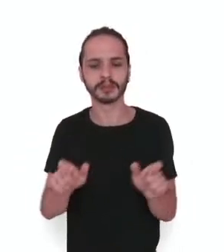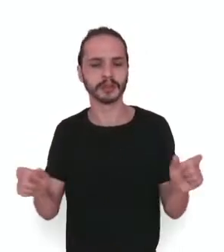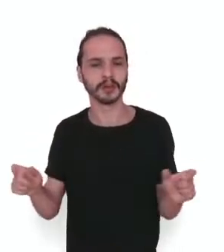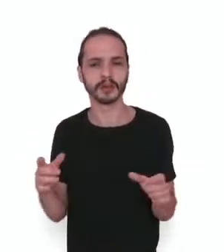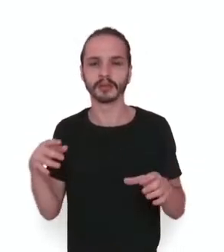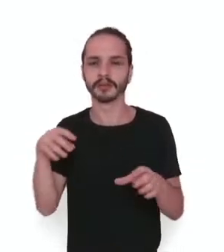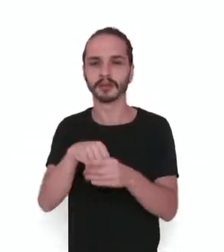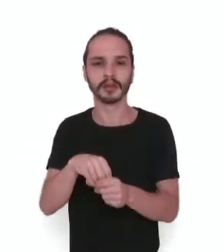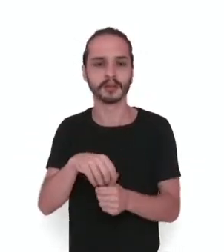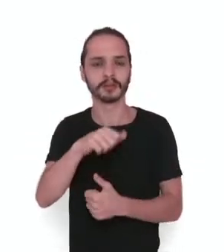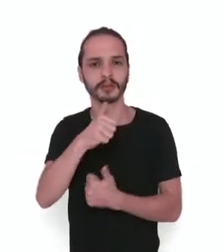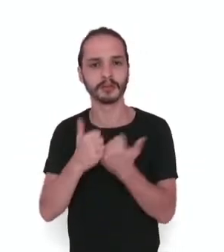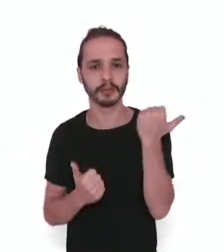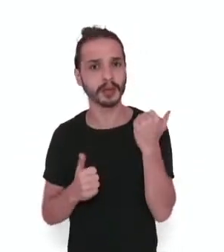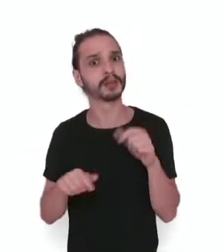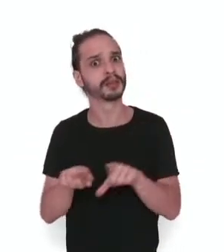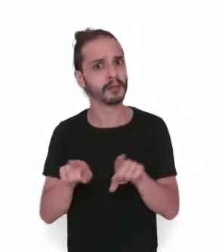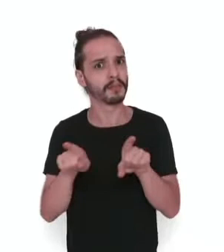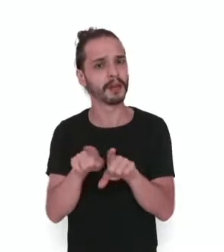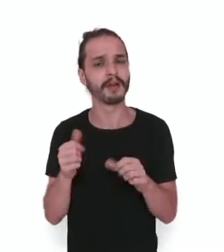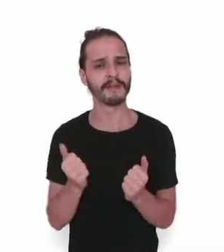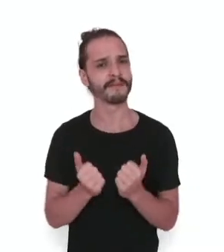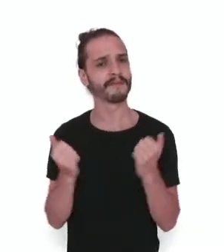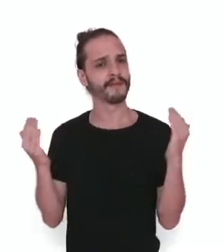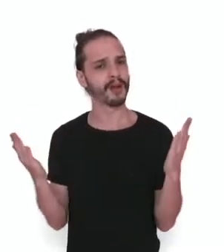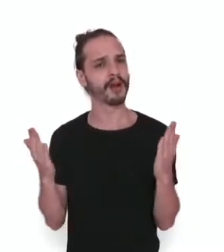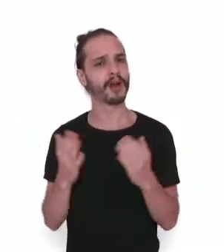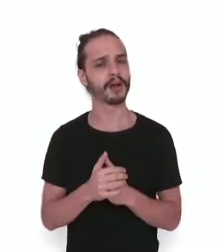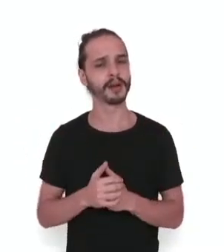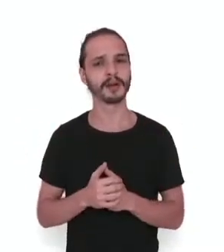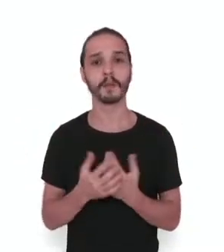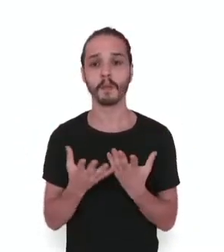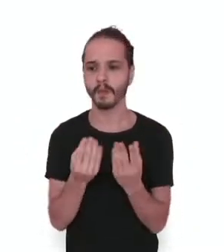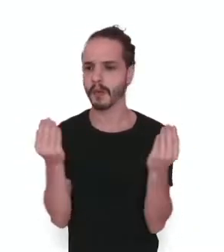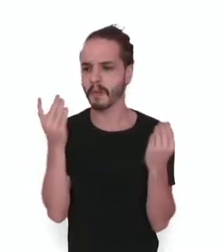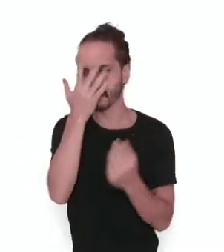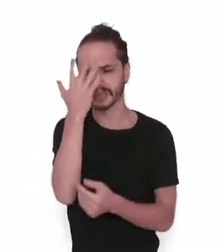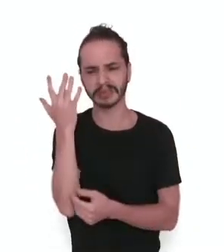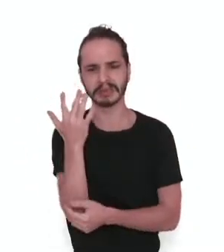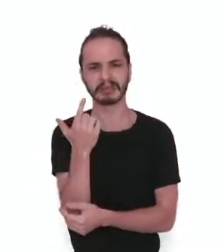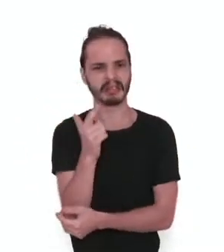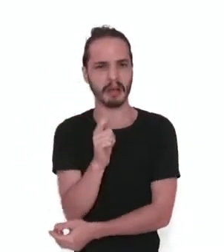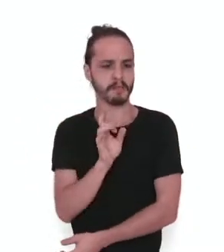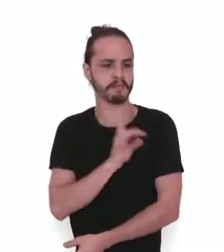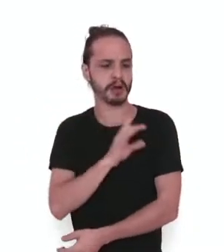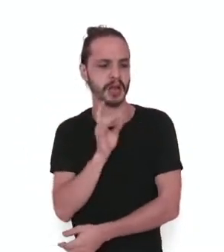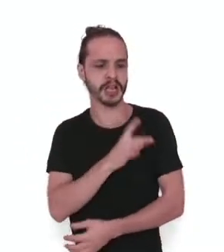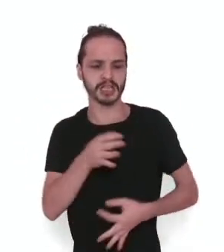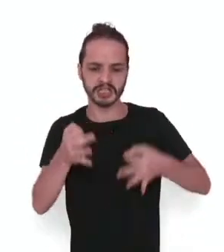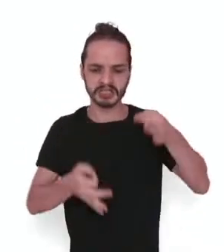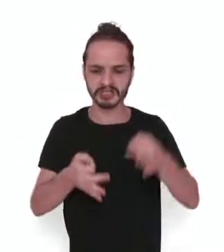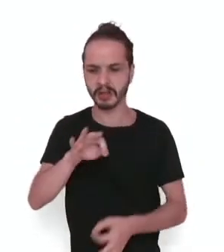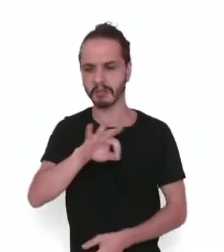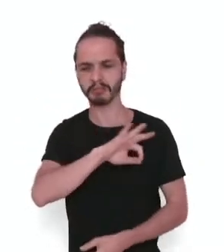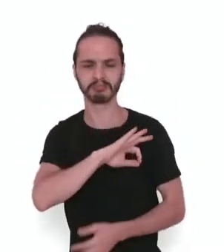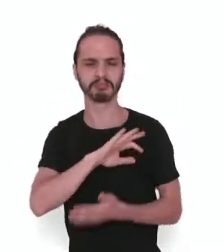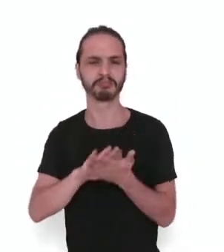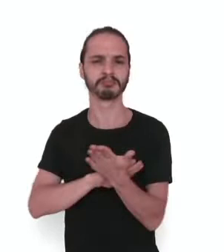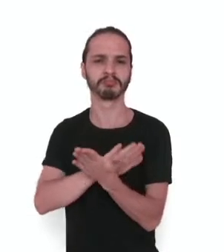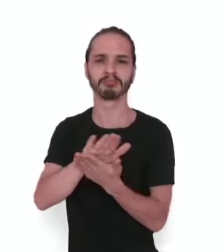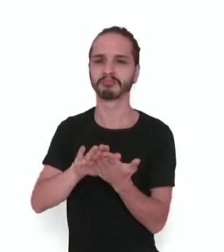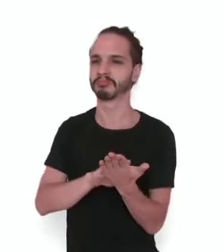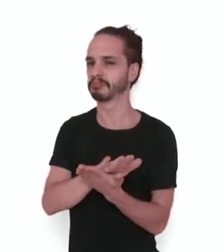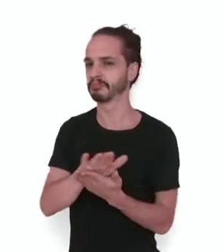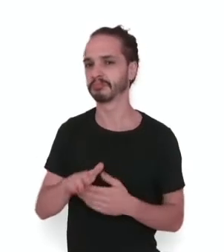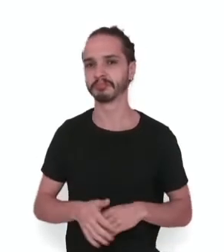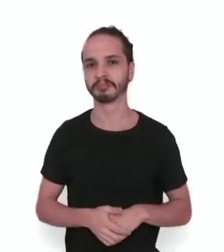esportivo, e até quem está fora dele. Muitos parecem não temer a justiça, a polícia ou qualquer forma de